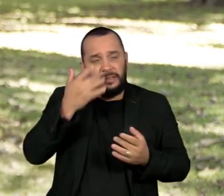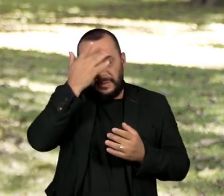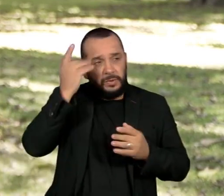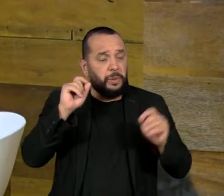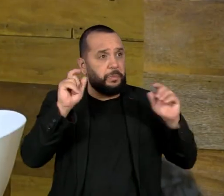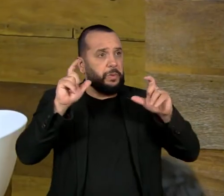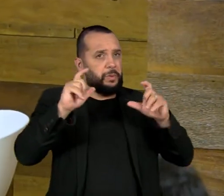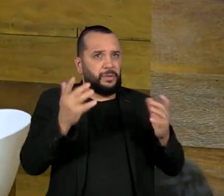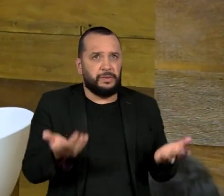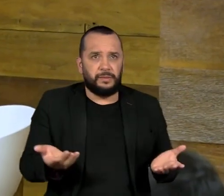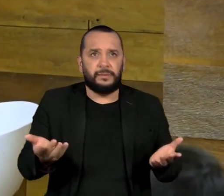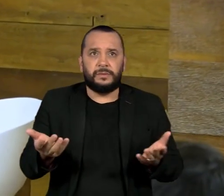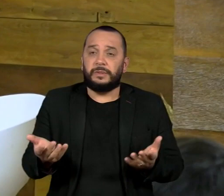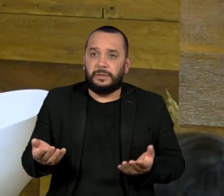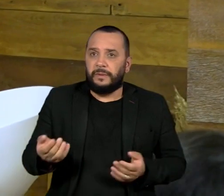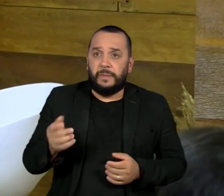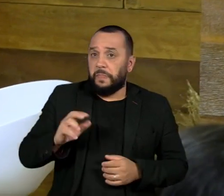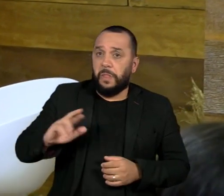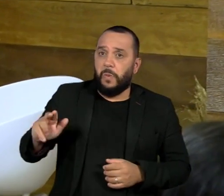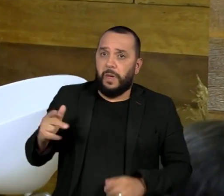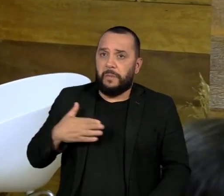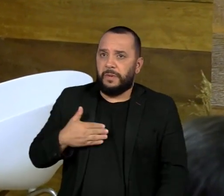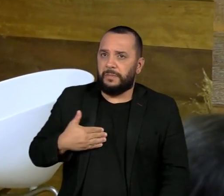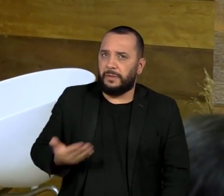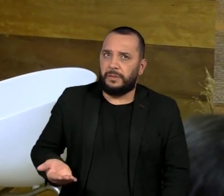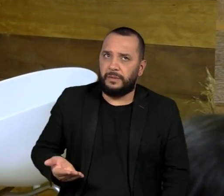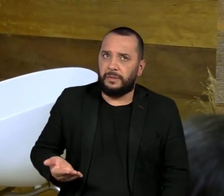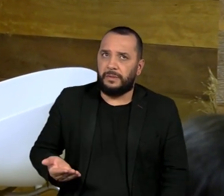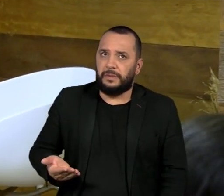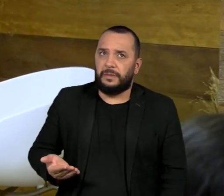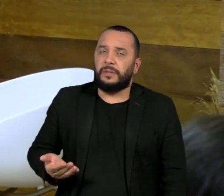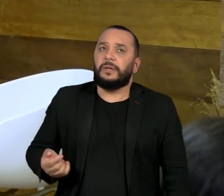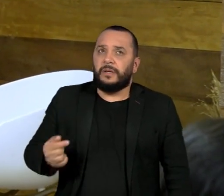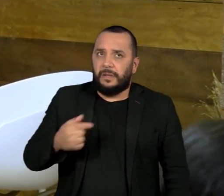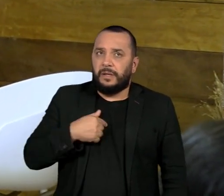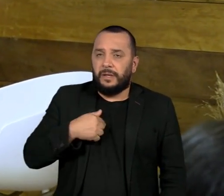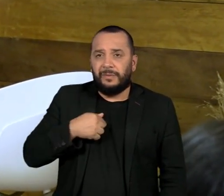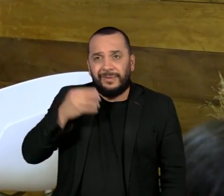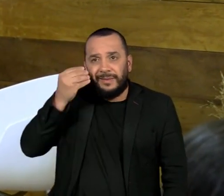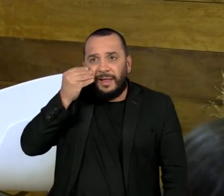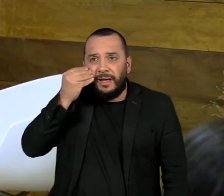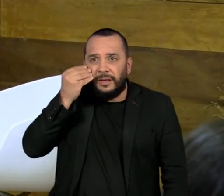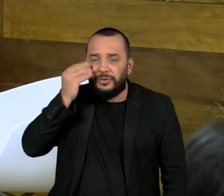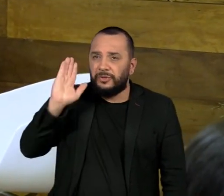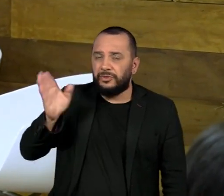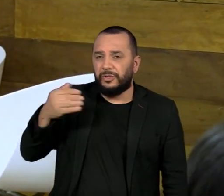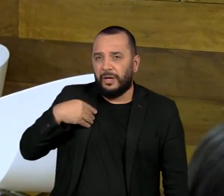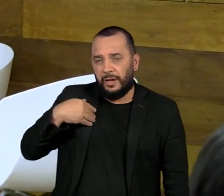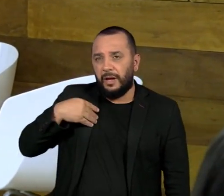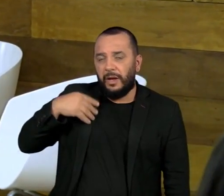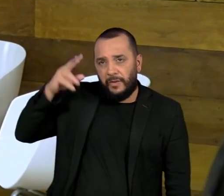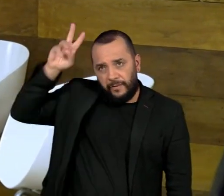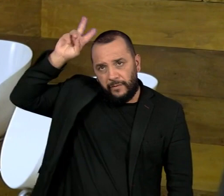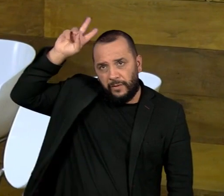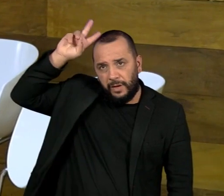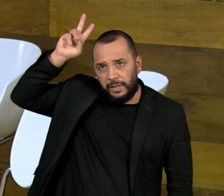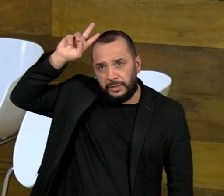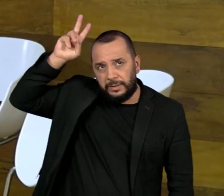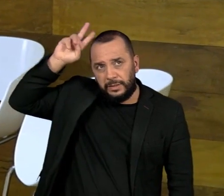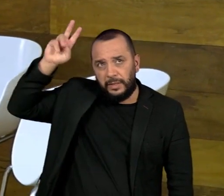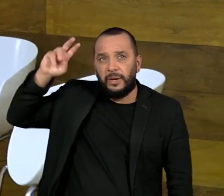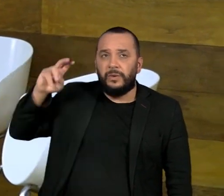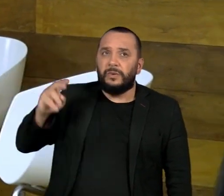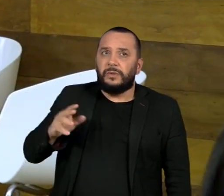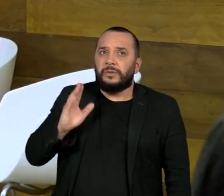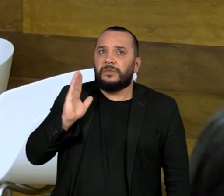gente fala. Aquilo não era para mim. A ponto de eu fazer um teste vocacional E isso, vir com a medicina em primeiro lugar, me lembra